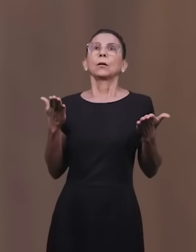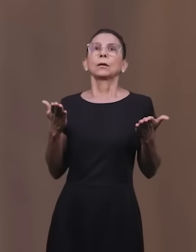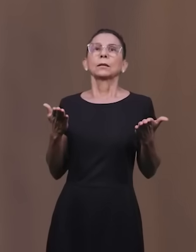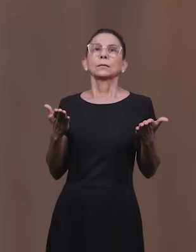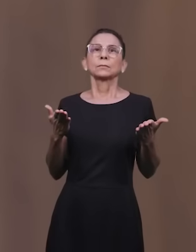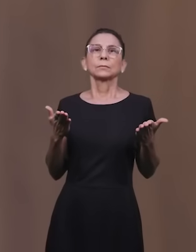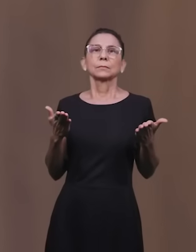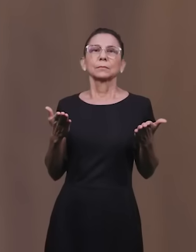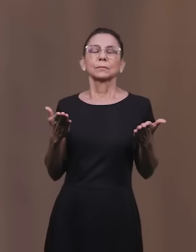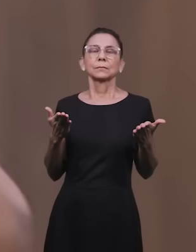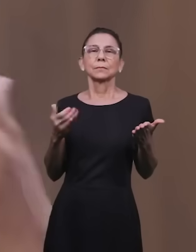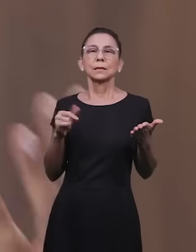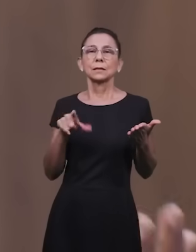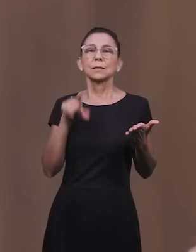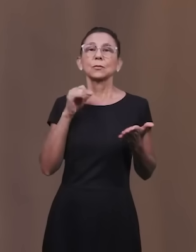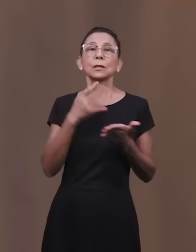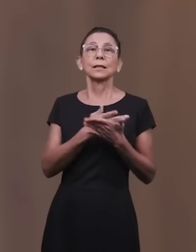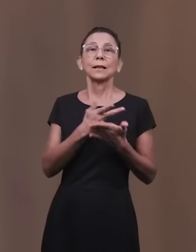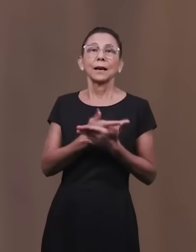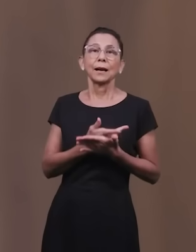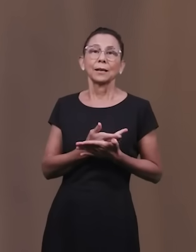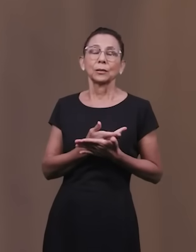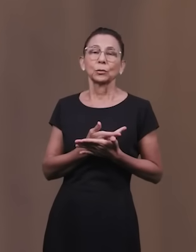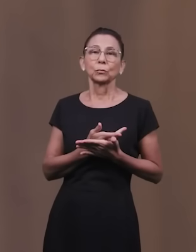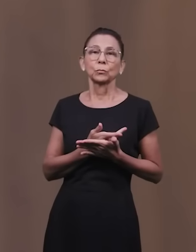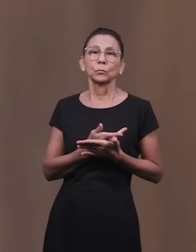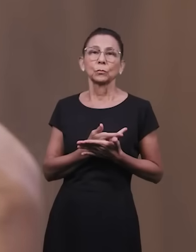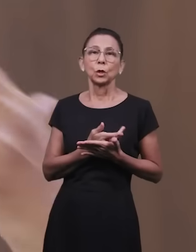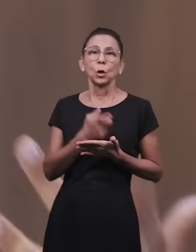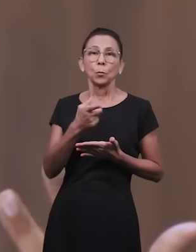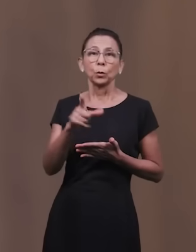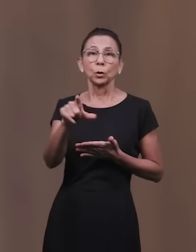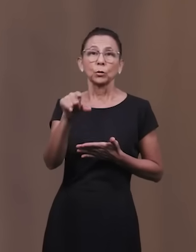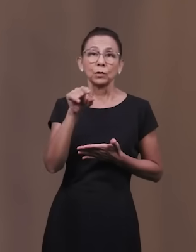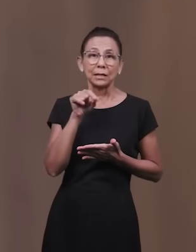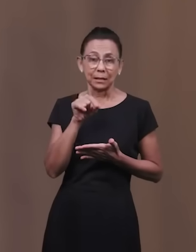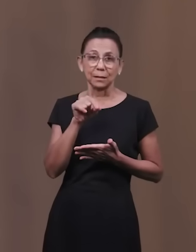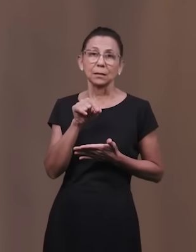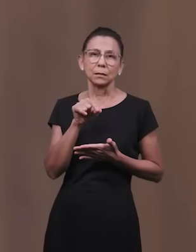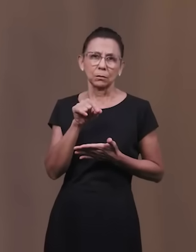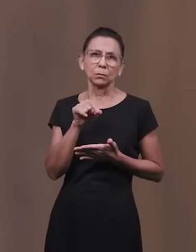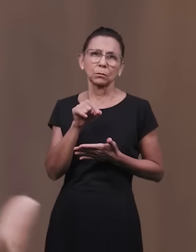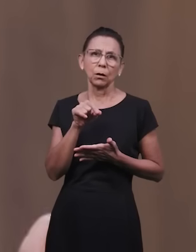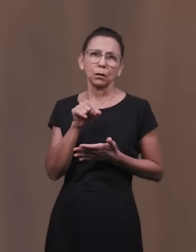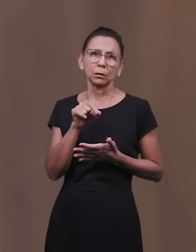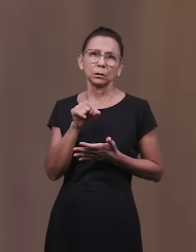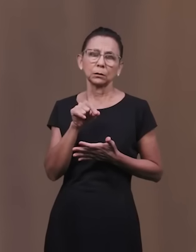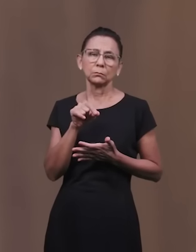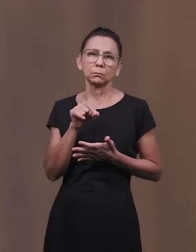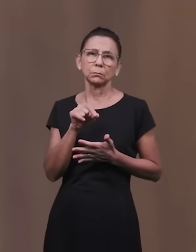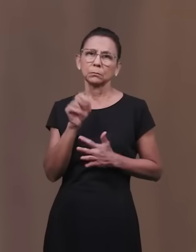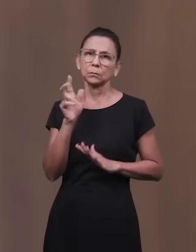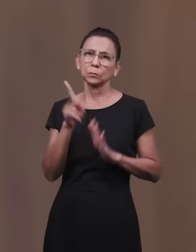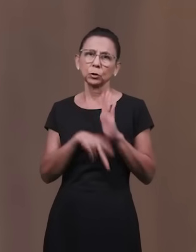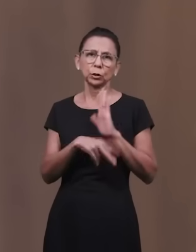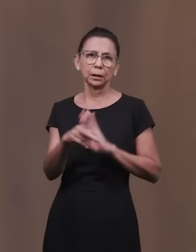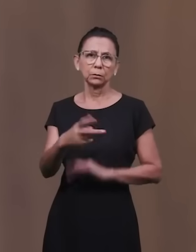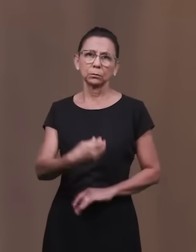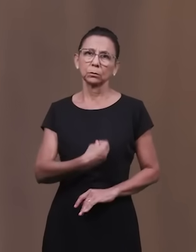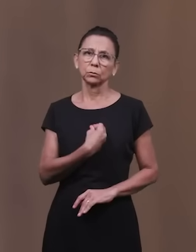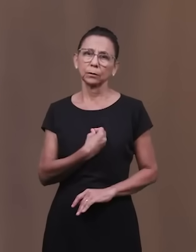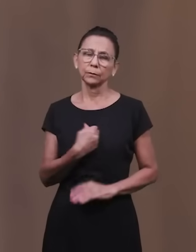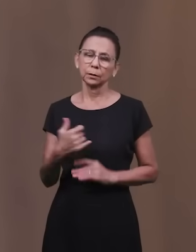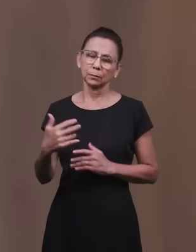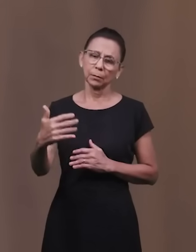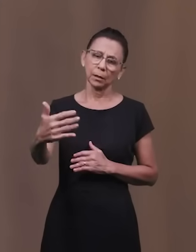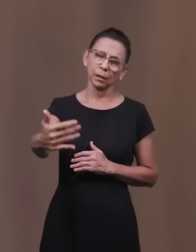sua existência. E ainda tem um mito de que o que você escolhe vai definir a sua vida. Nem tudo é tão definitivo assim